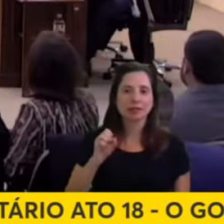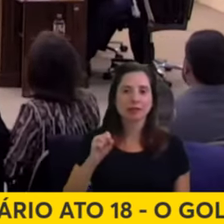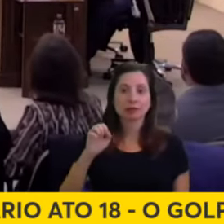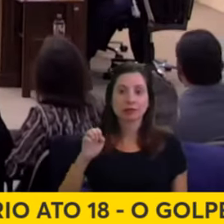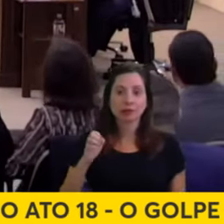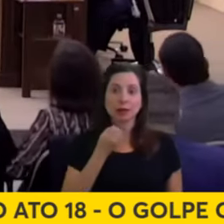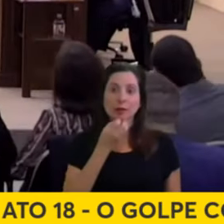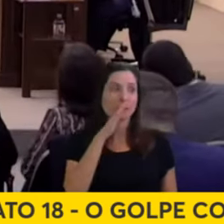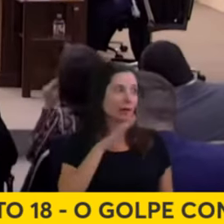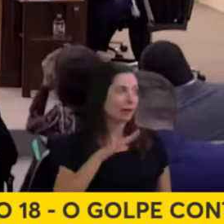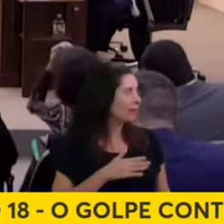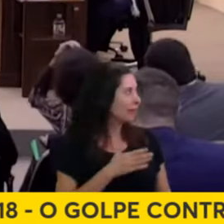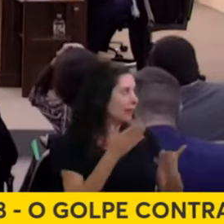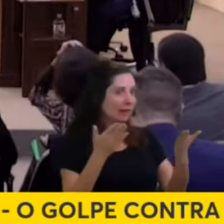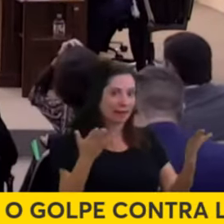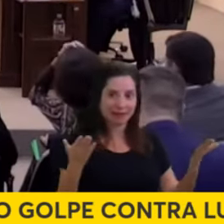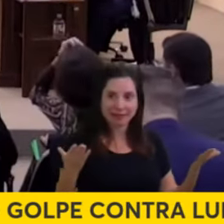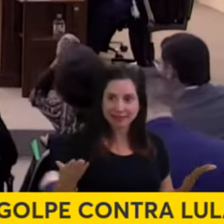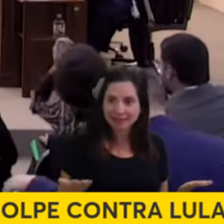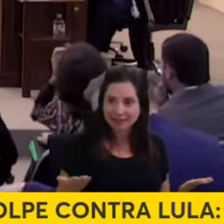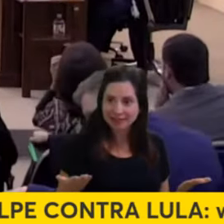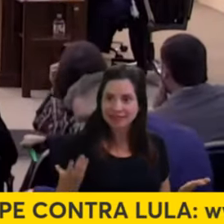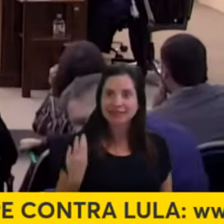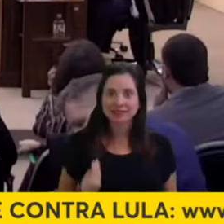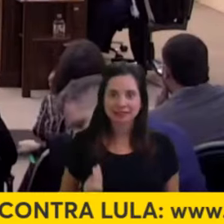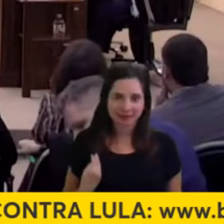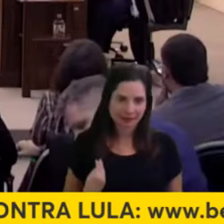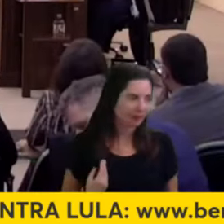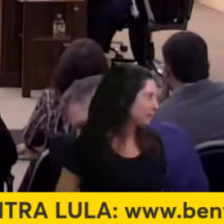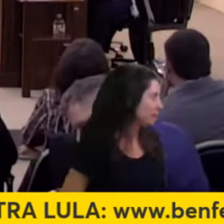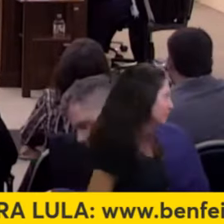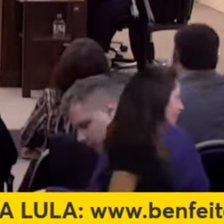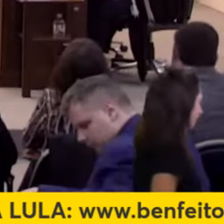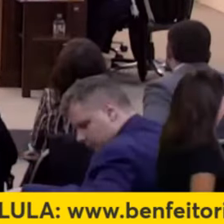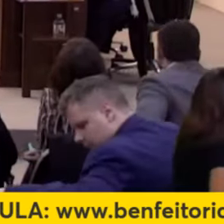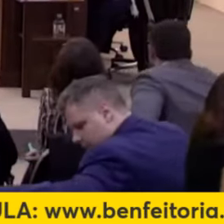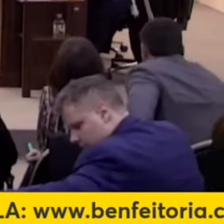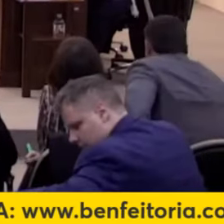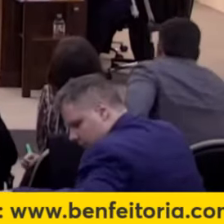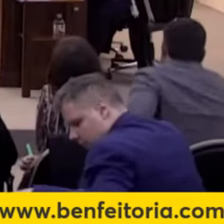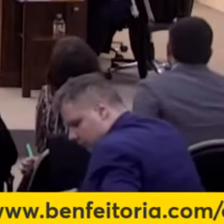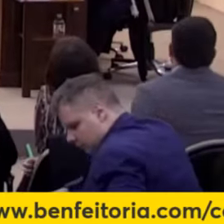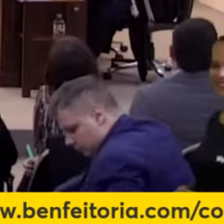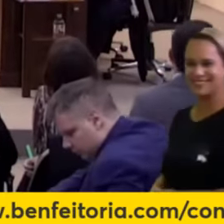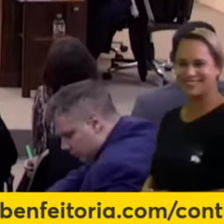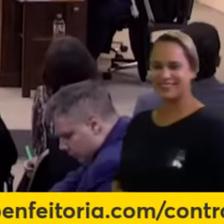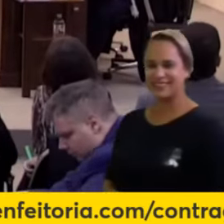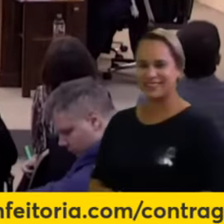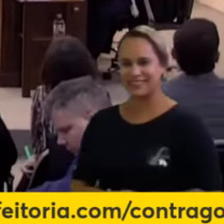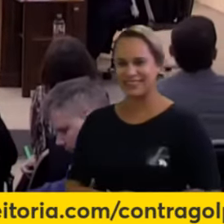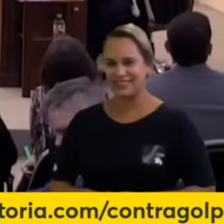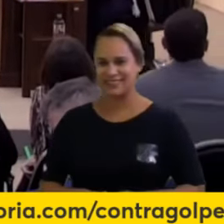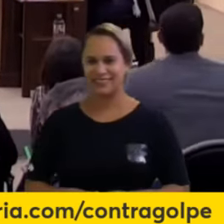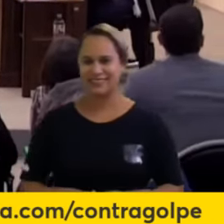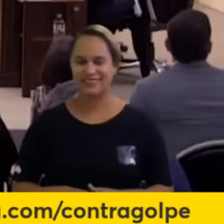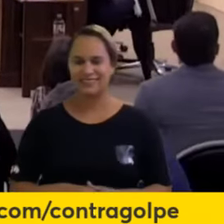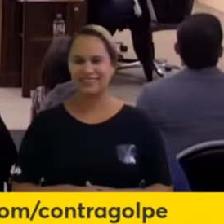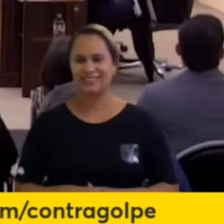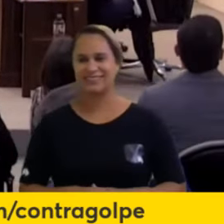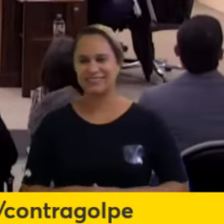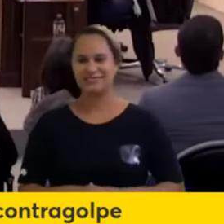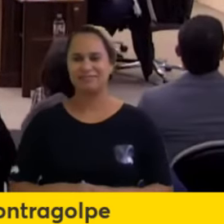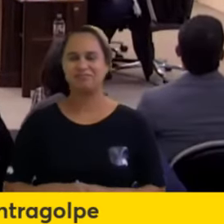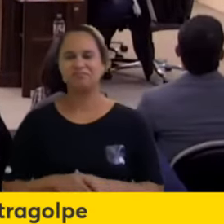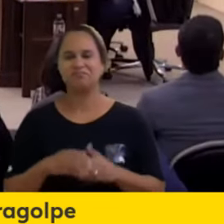Boa tarde a todos os presentes eu como não podia acompanhei com intenção os debates de hoje